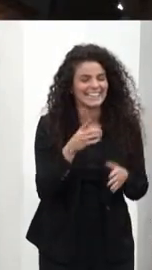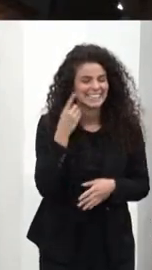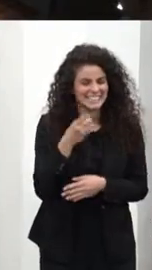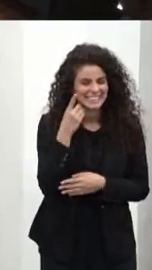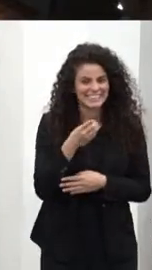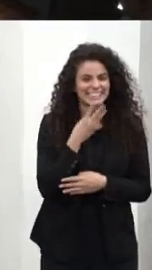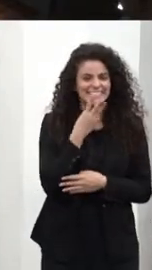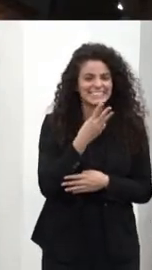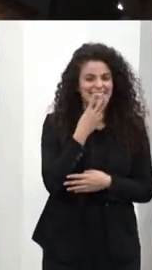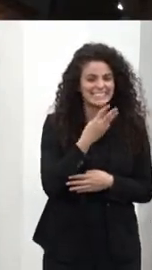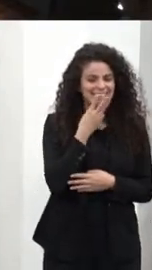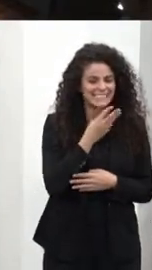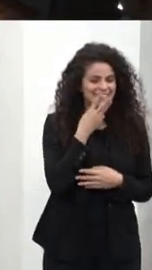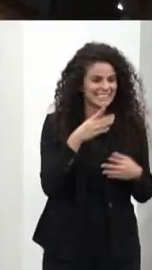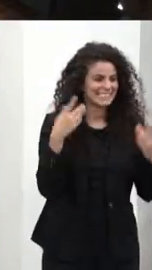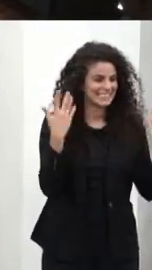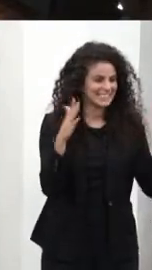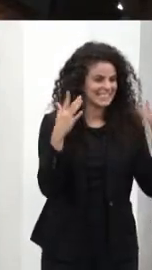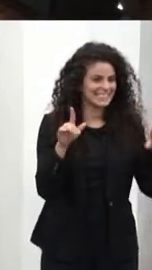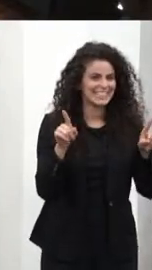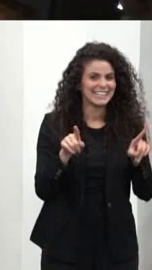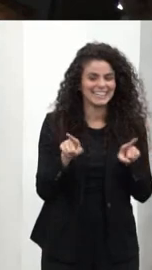é o Rafael